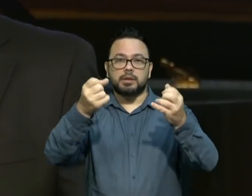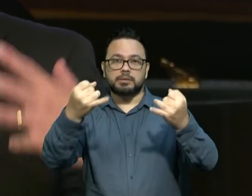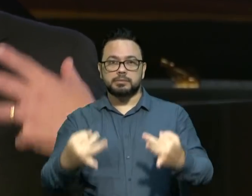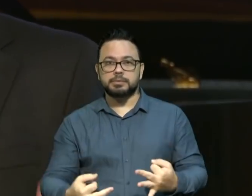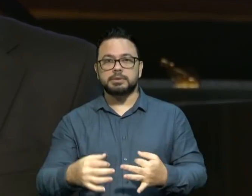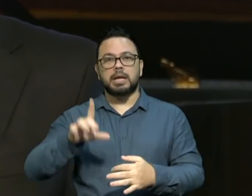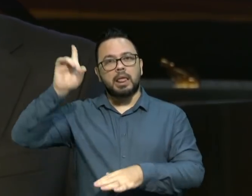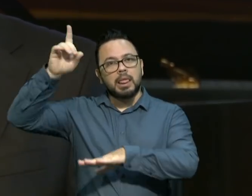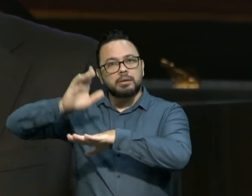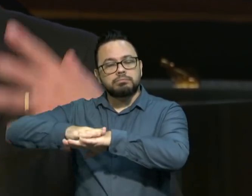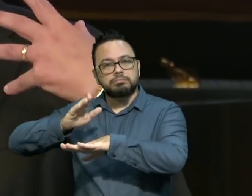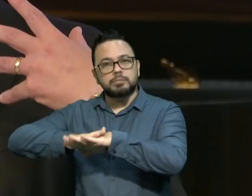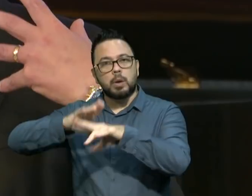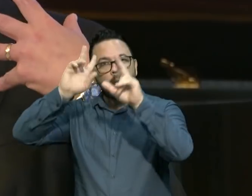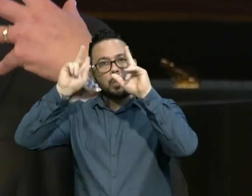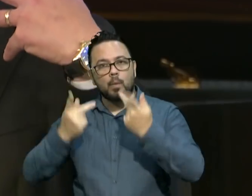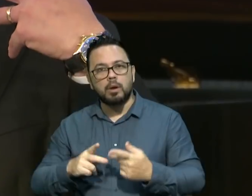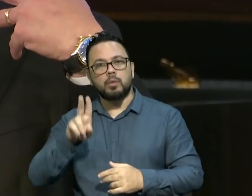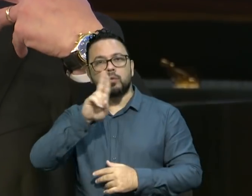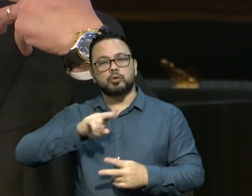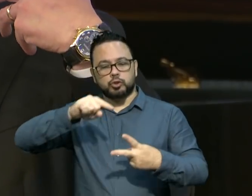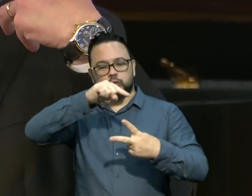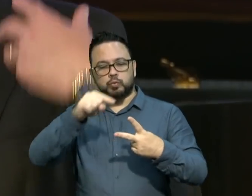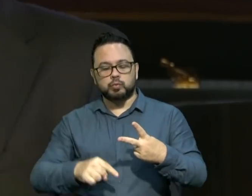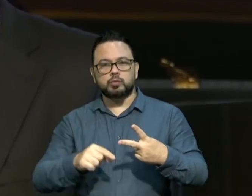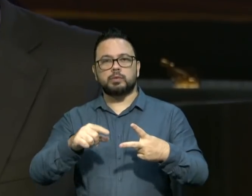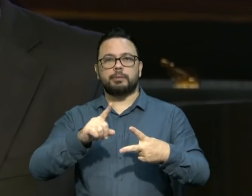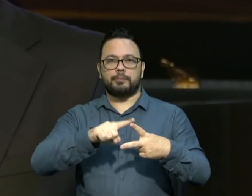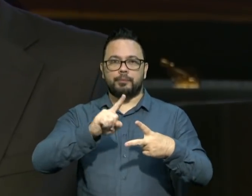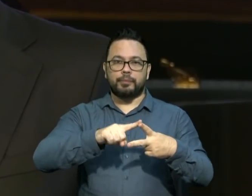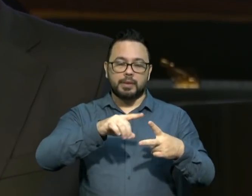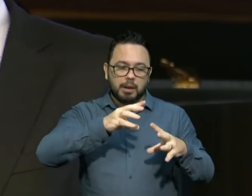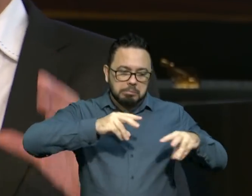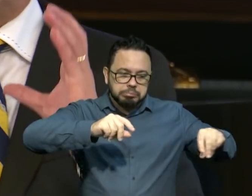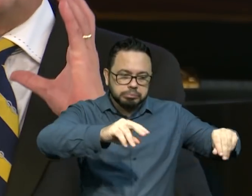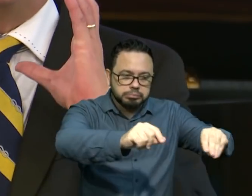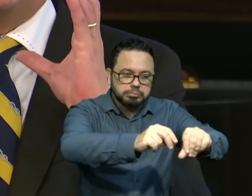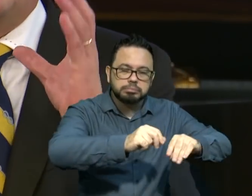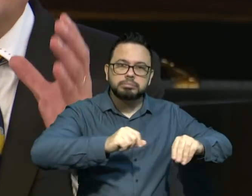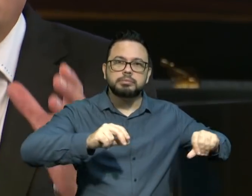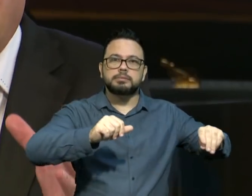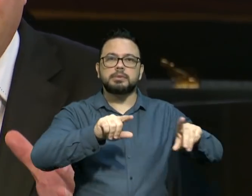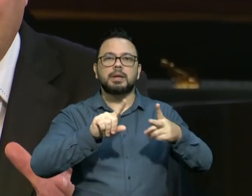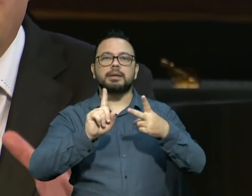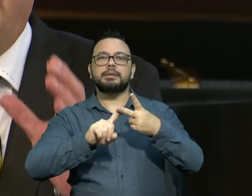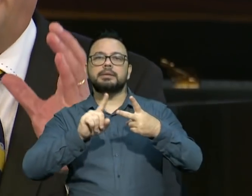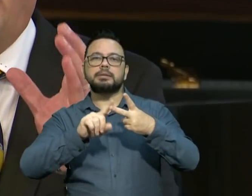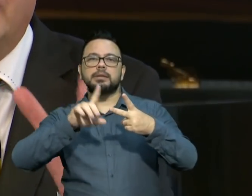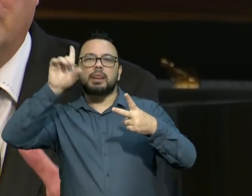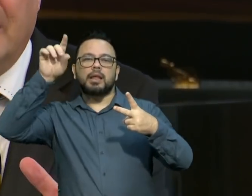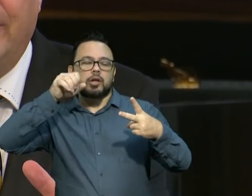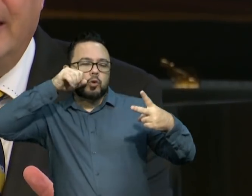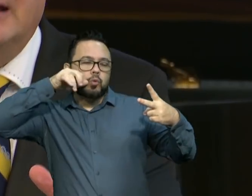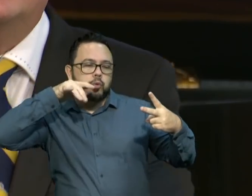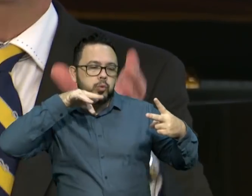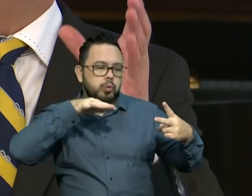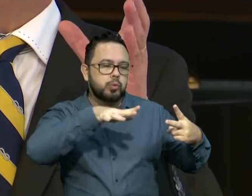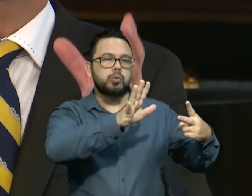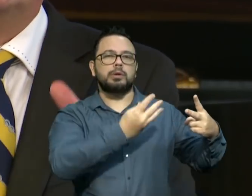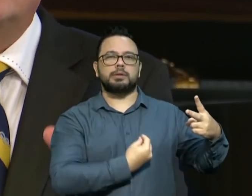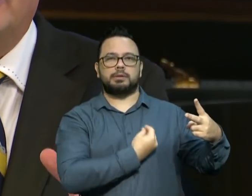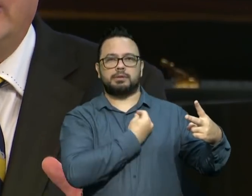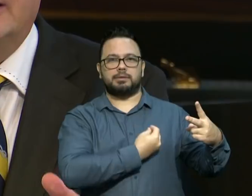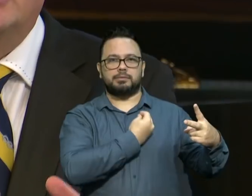pó da terra a matéria o homem Prefeito pó da terra e Deus soprou no homem o fôlego da vida